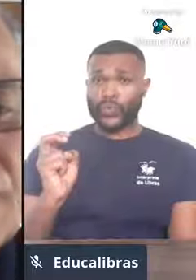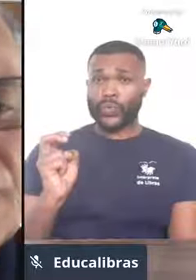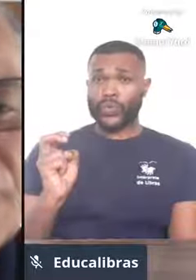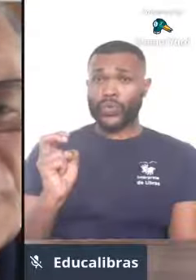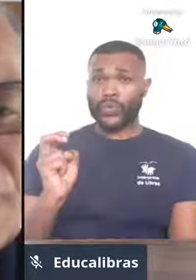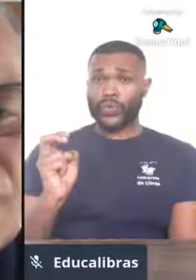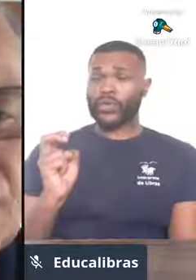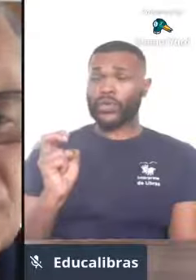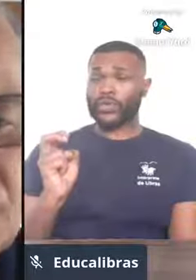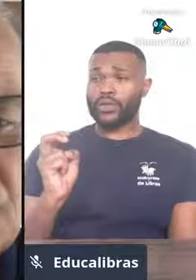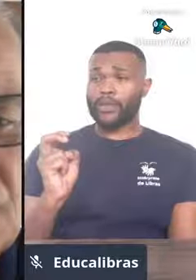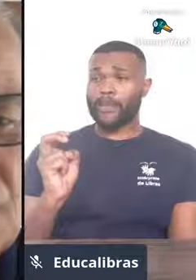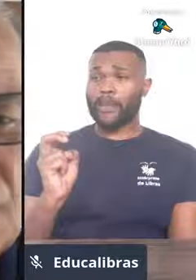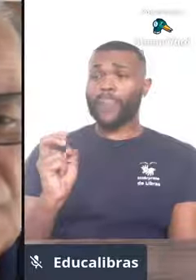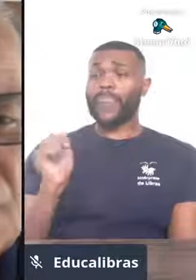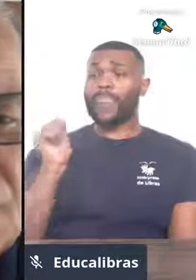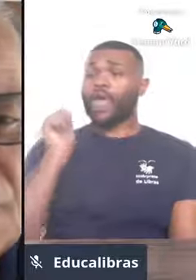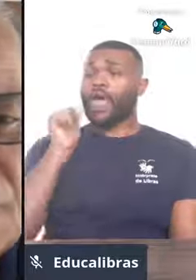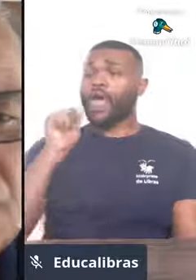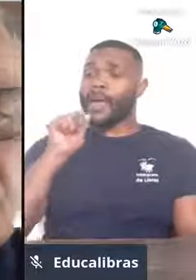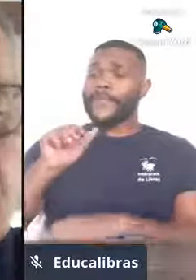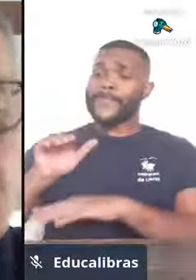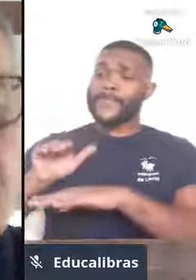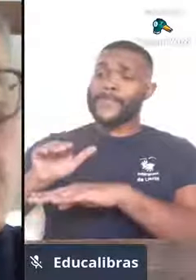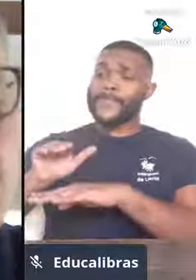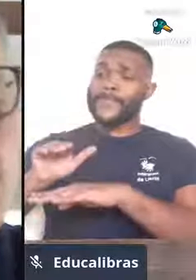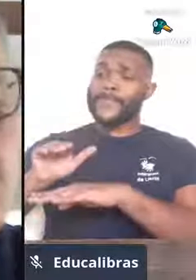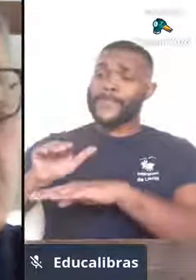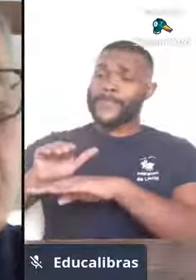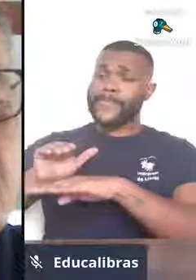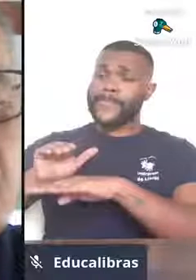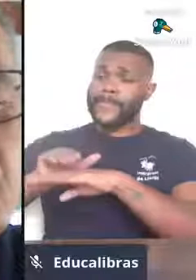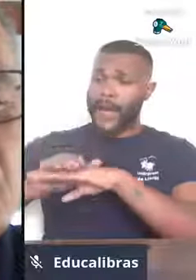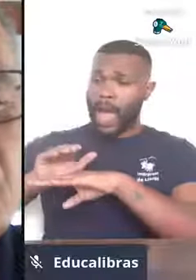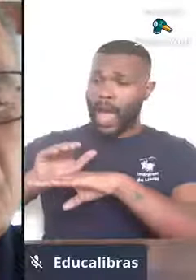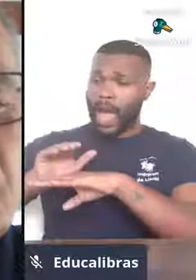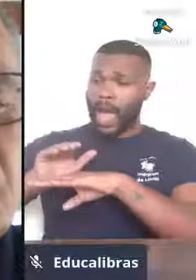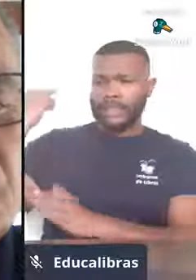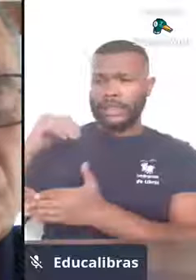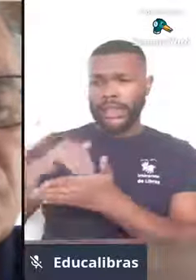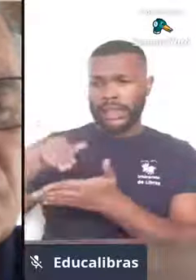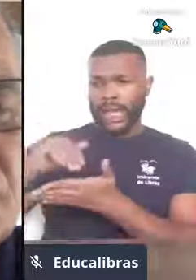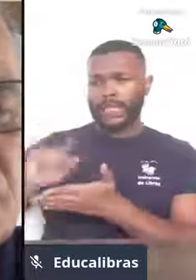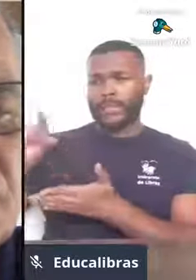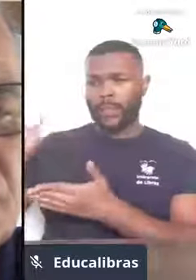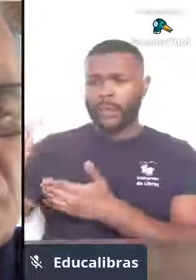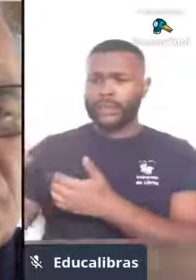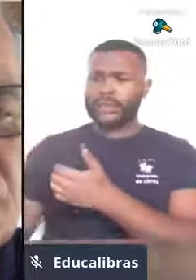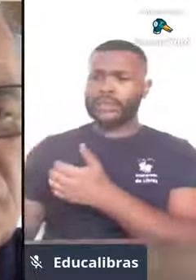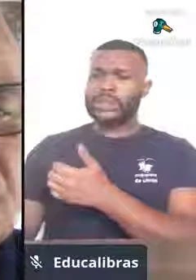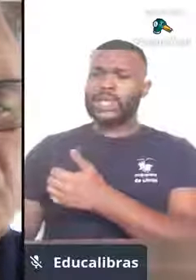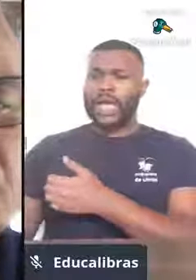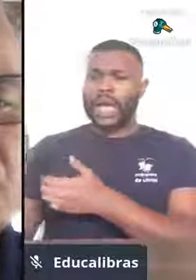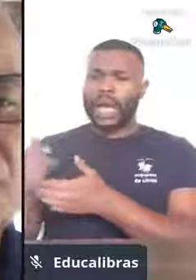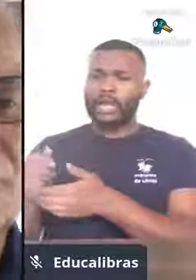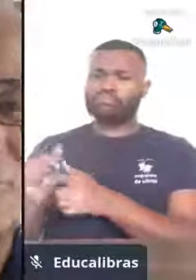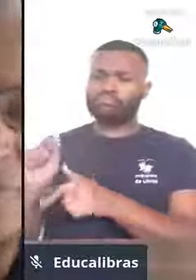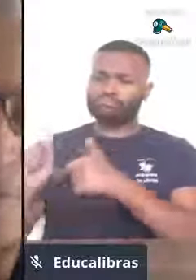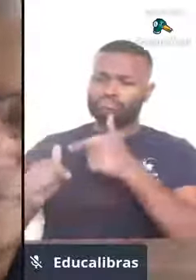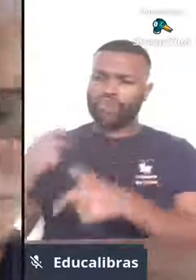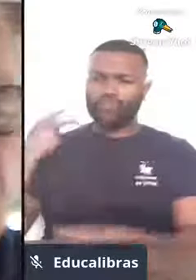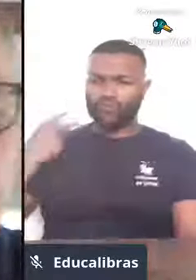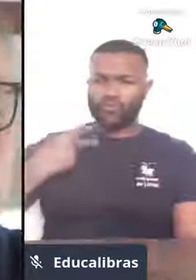2005, a Mara foi a primeira secretária, depois ela saiu para assumir o mandato dela, né? Que ela